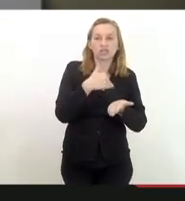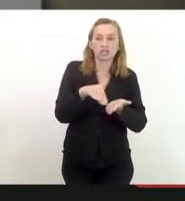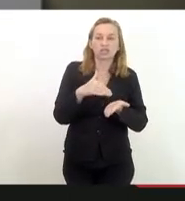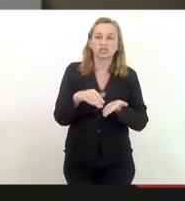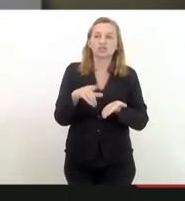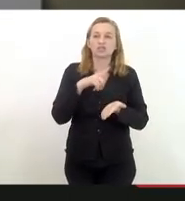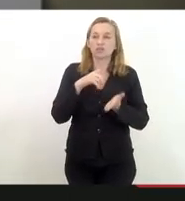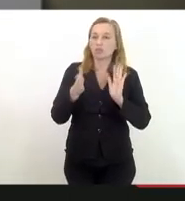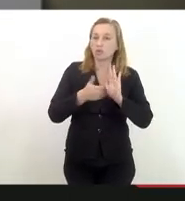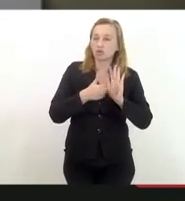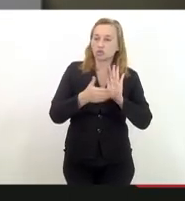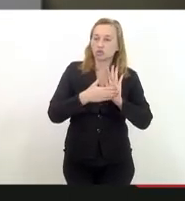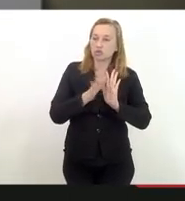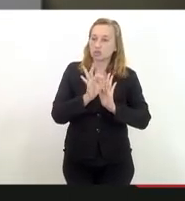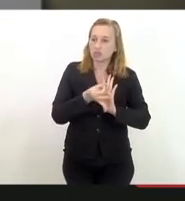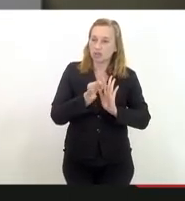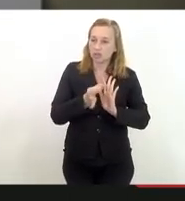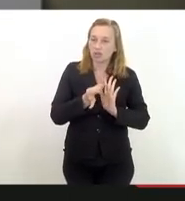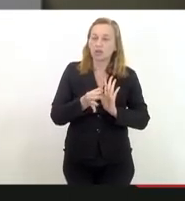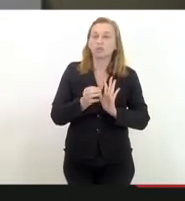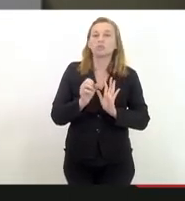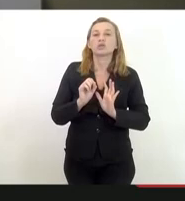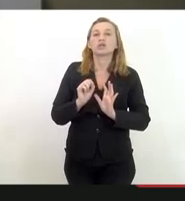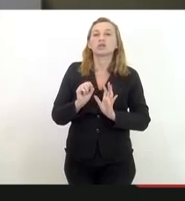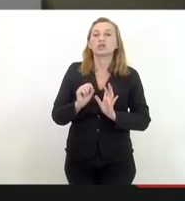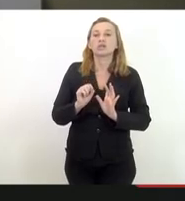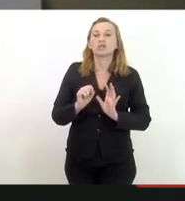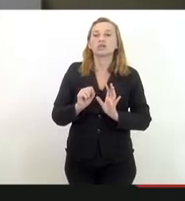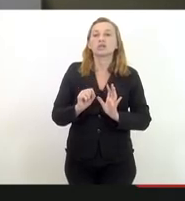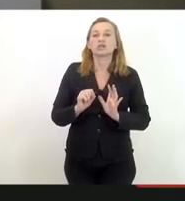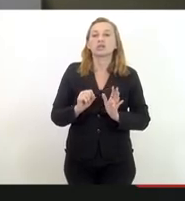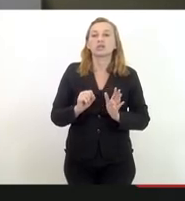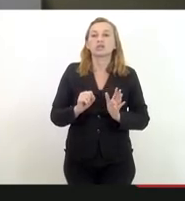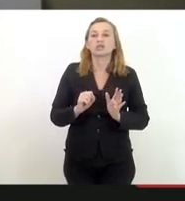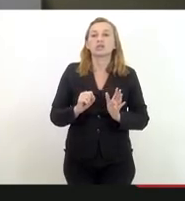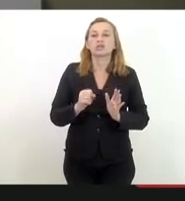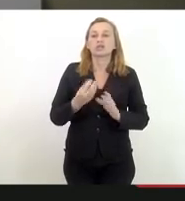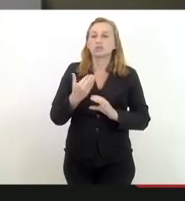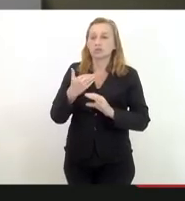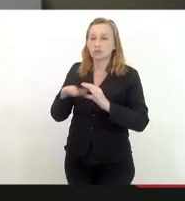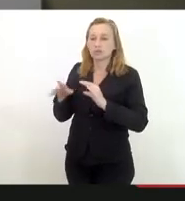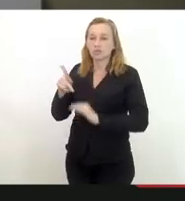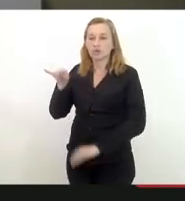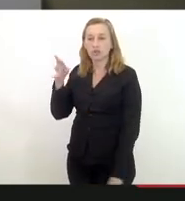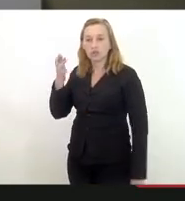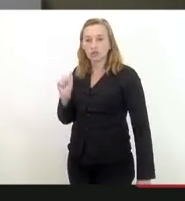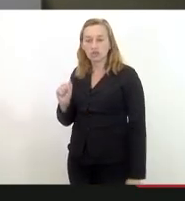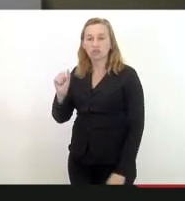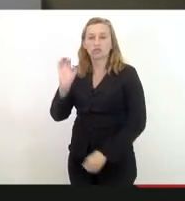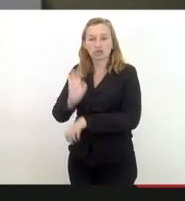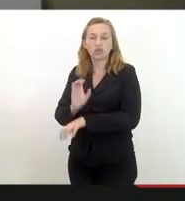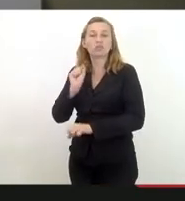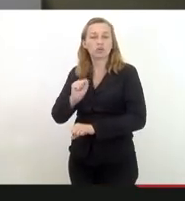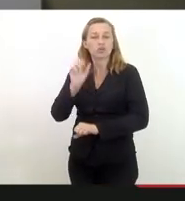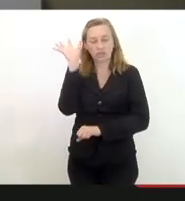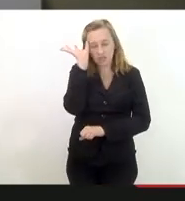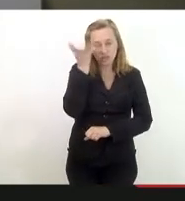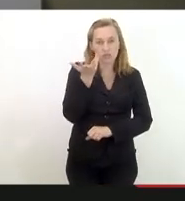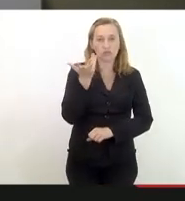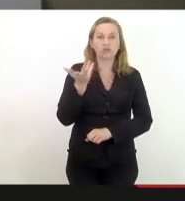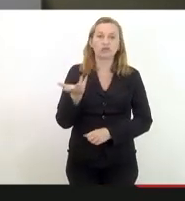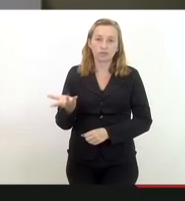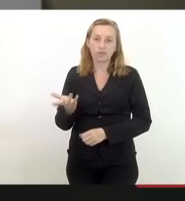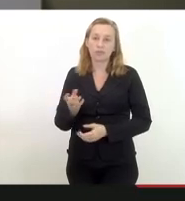essa proposta consolidada, que isso seja passado à Procuradoria do Estado, para que a gente possa resolver esse